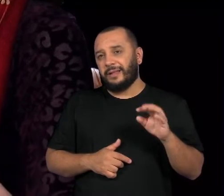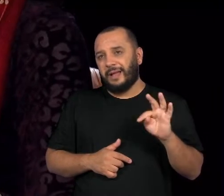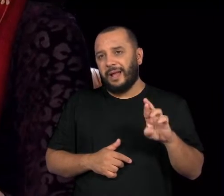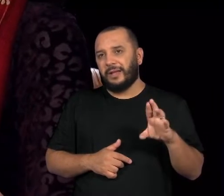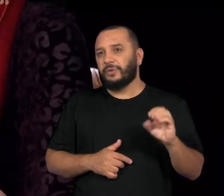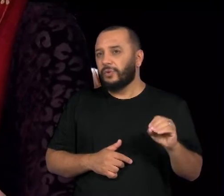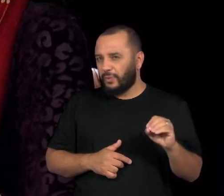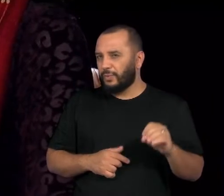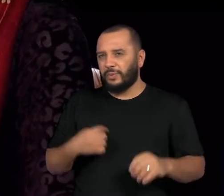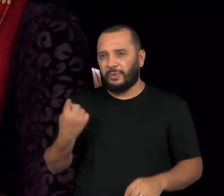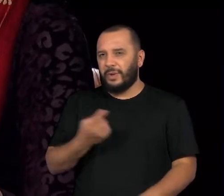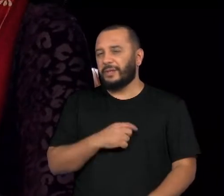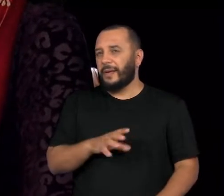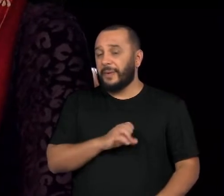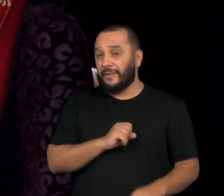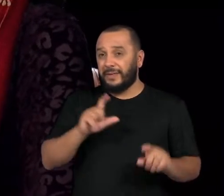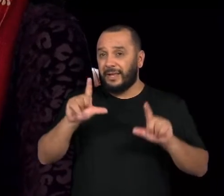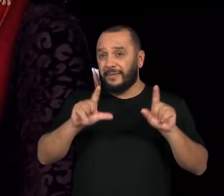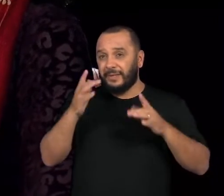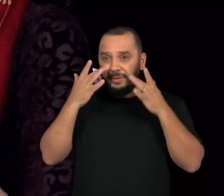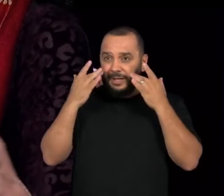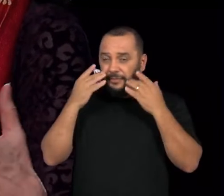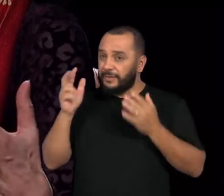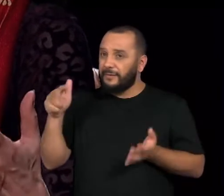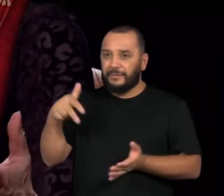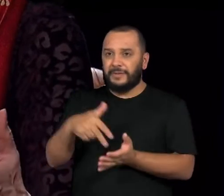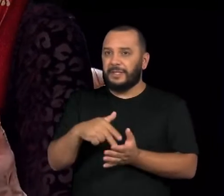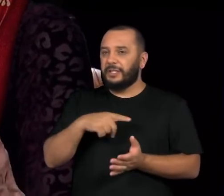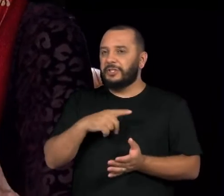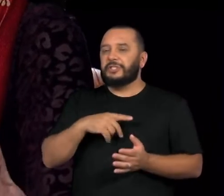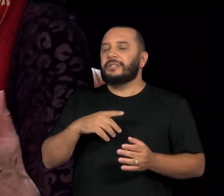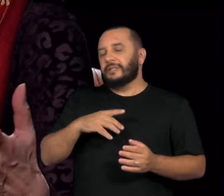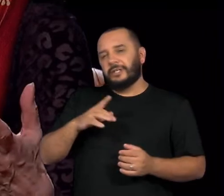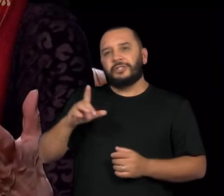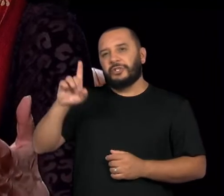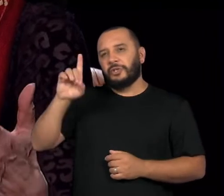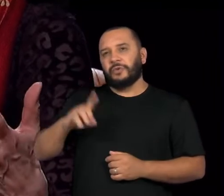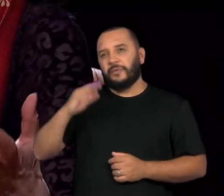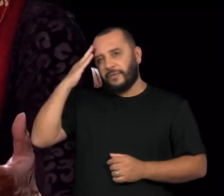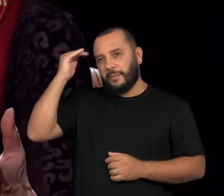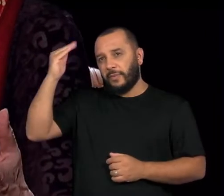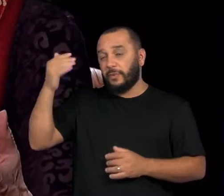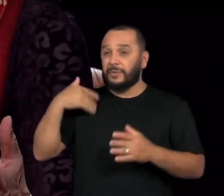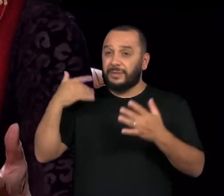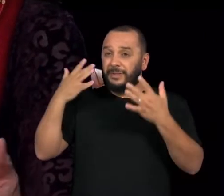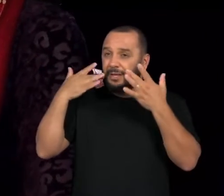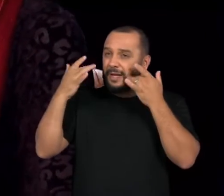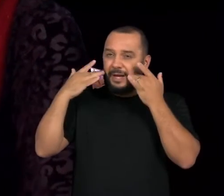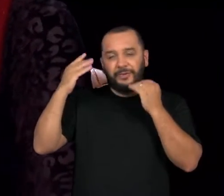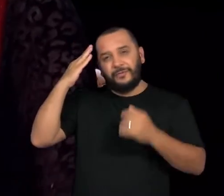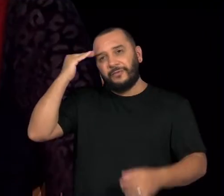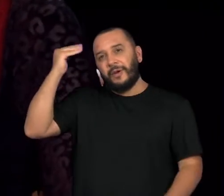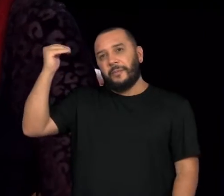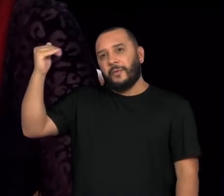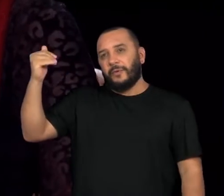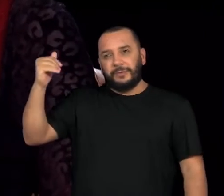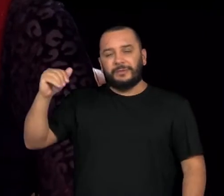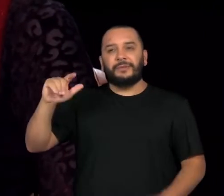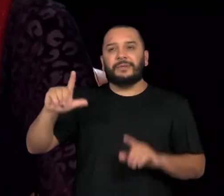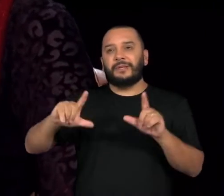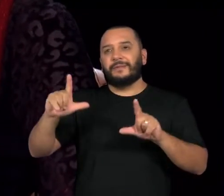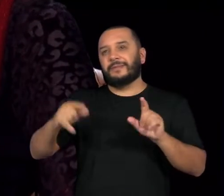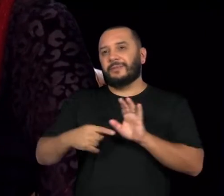porque você vinha e tinha grandes diretores fazendo grandes espetáculos e grandes peças, né? Então a